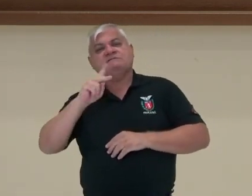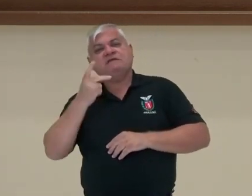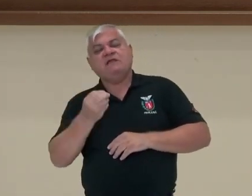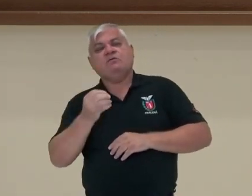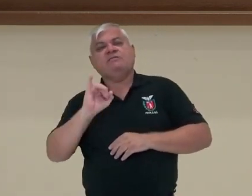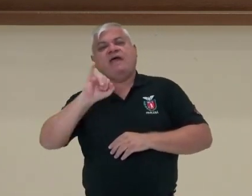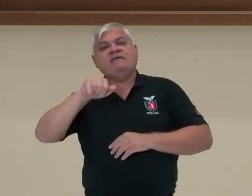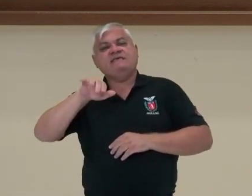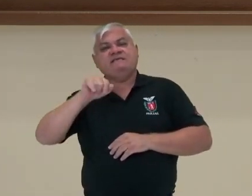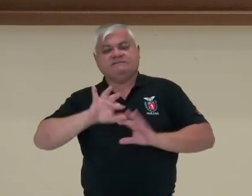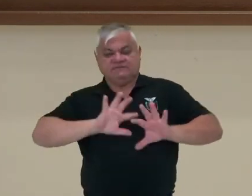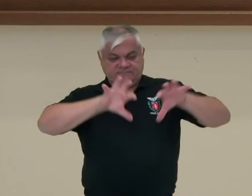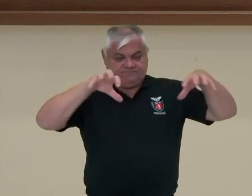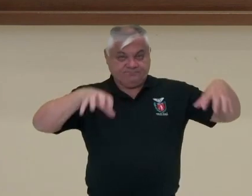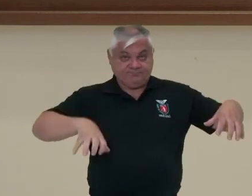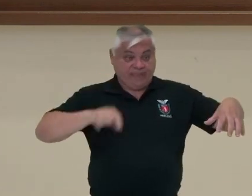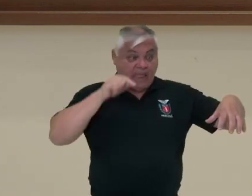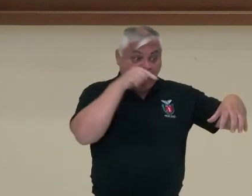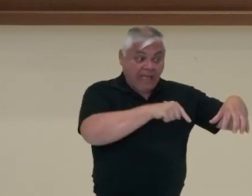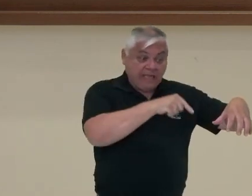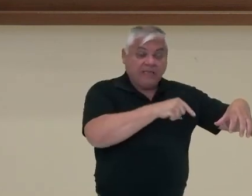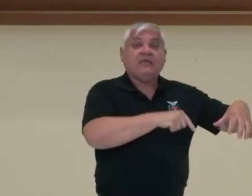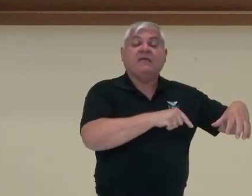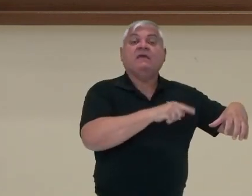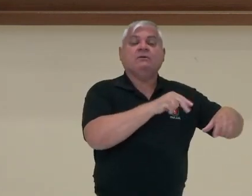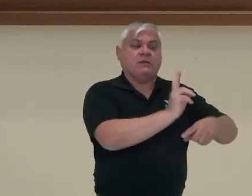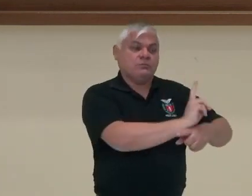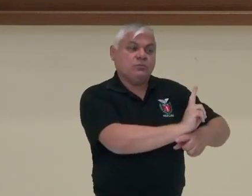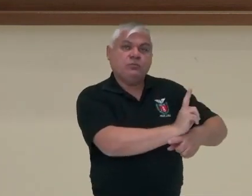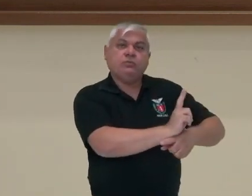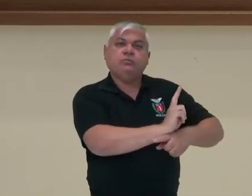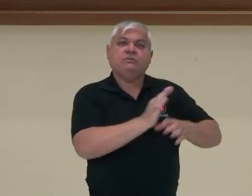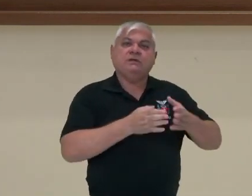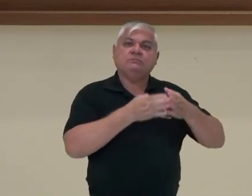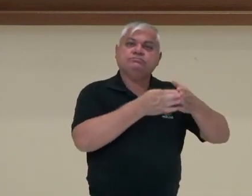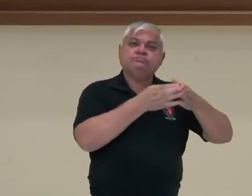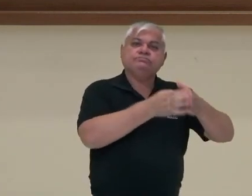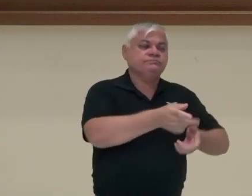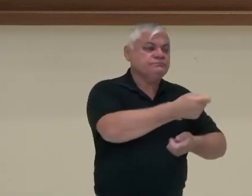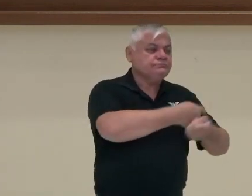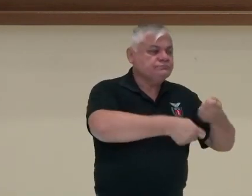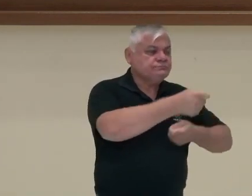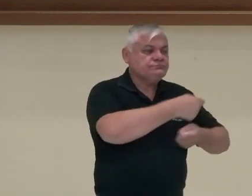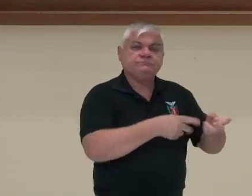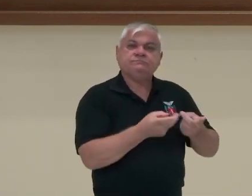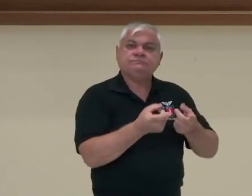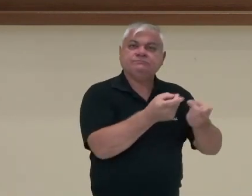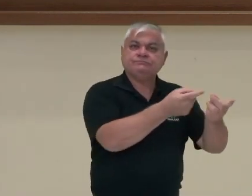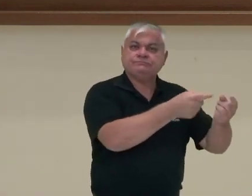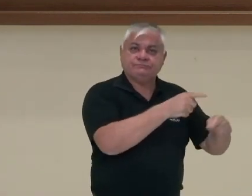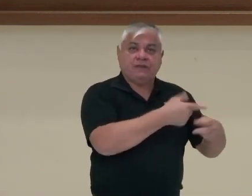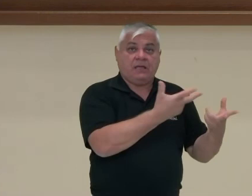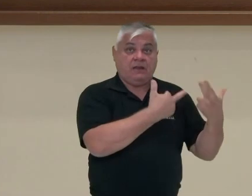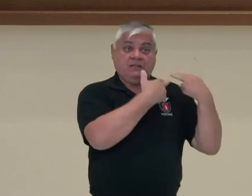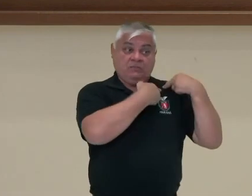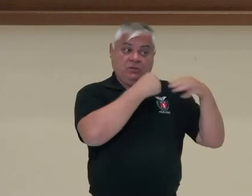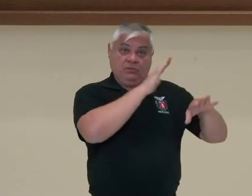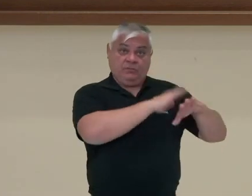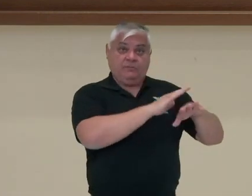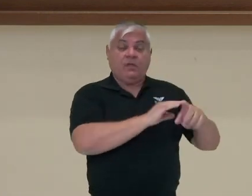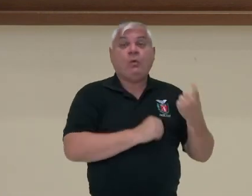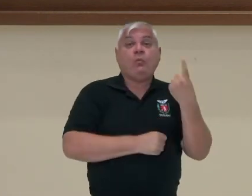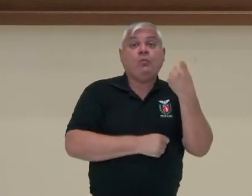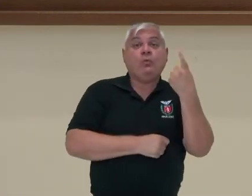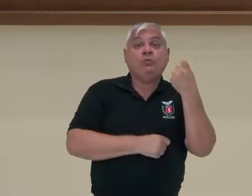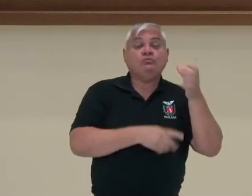Contratação era um órgão que cuidava do comércio, das embarcações e dos portos. Então havia um porto único na Espanha,